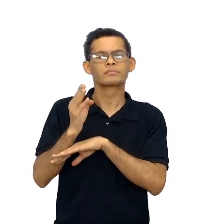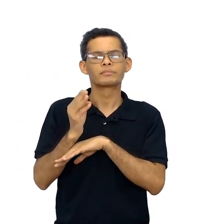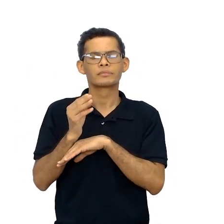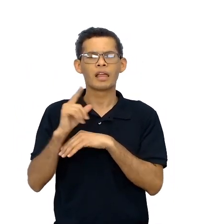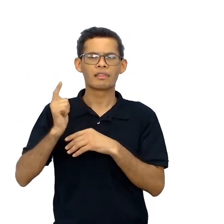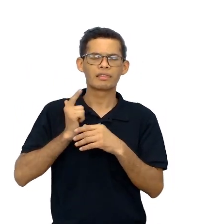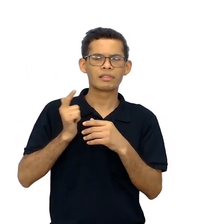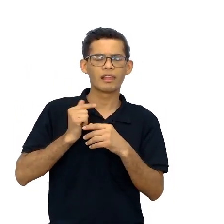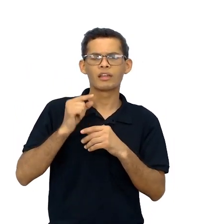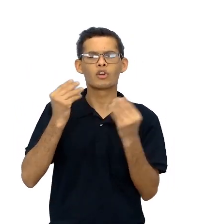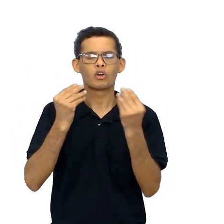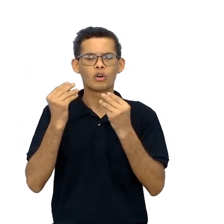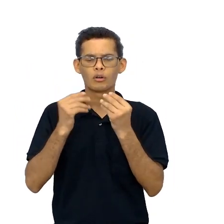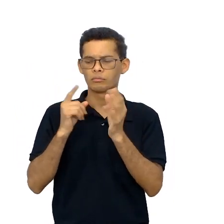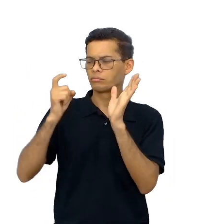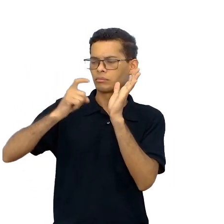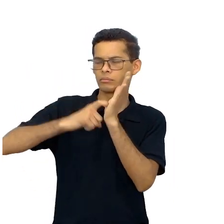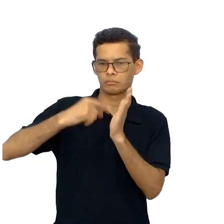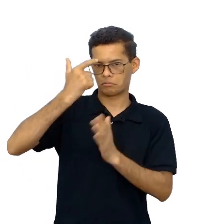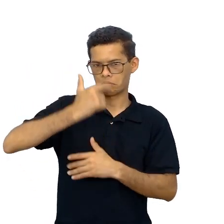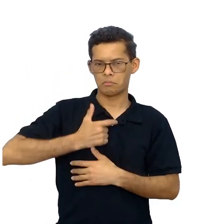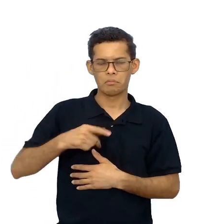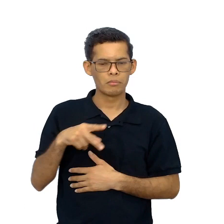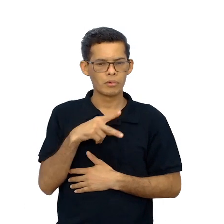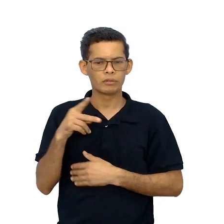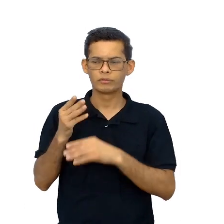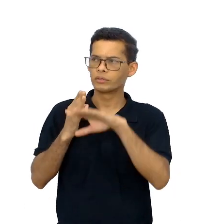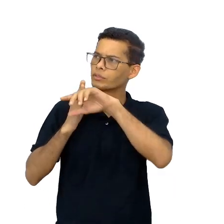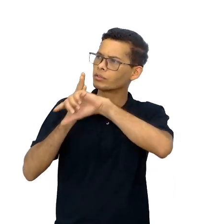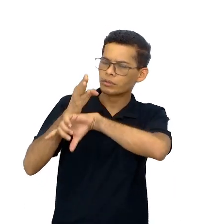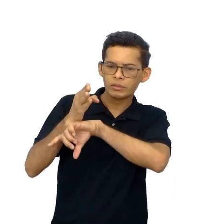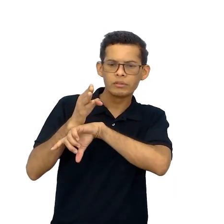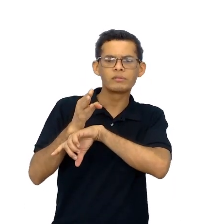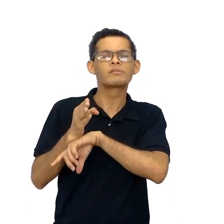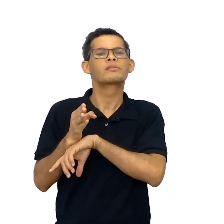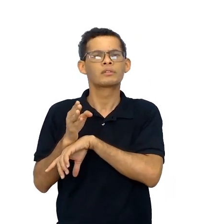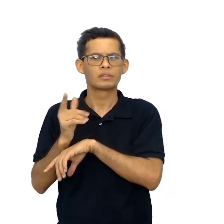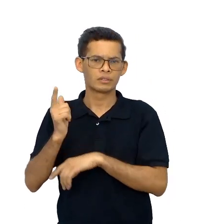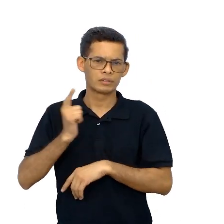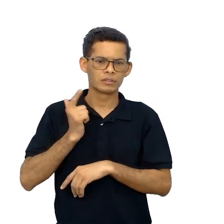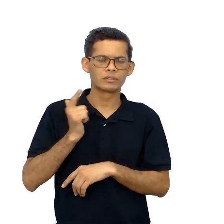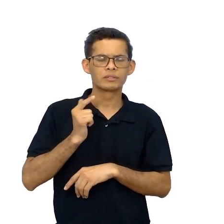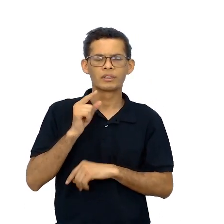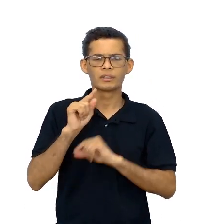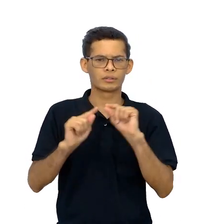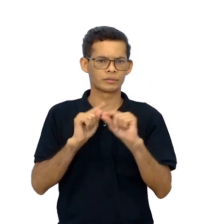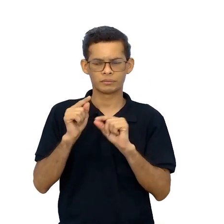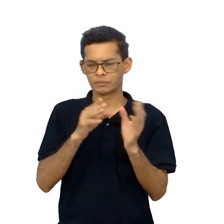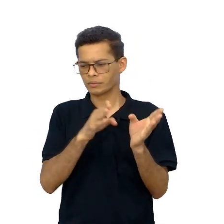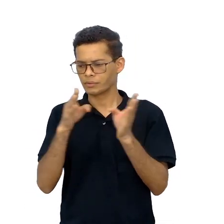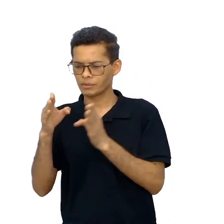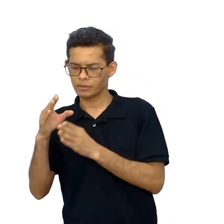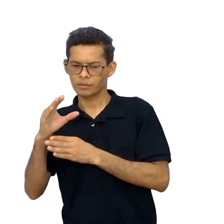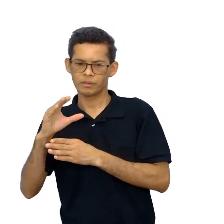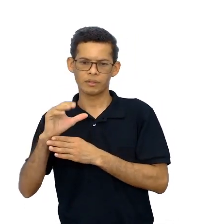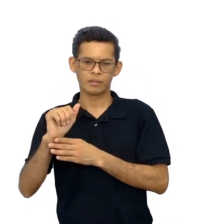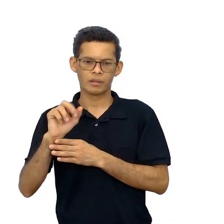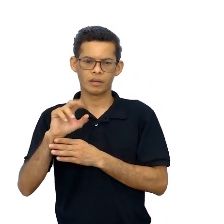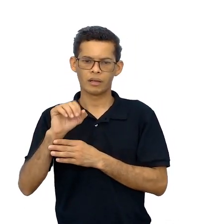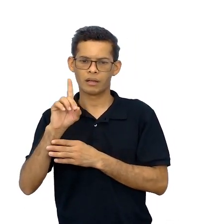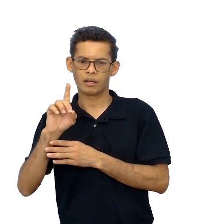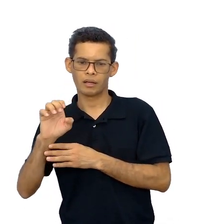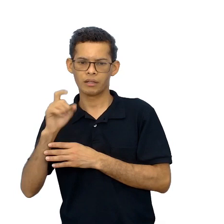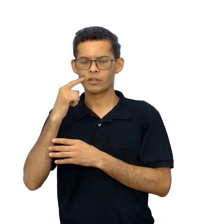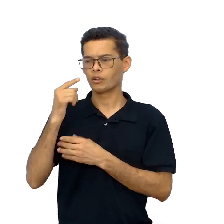eu seleciono o meu perfil como professor, eu entro uns cards, né? Eu entro no card Guia das Avaliações e